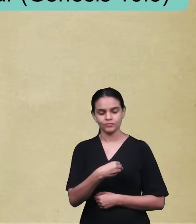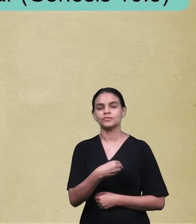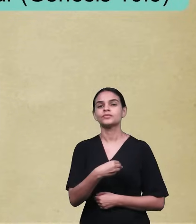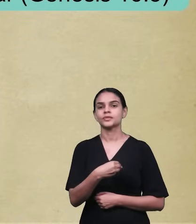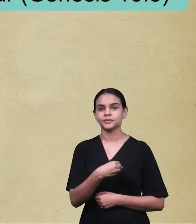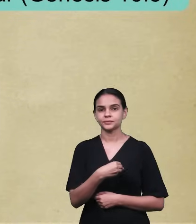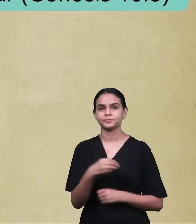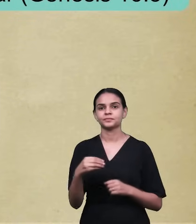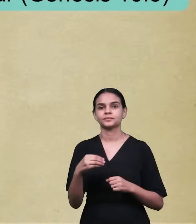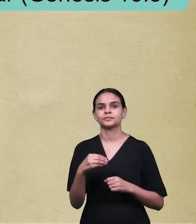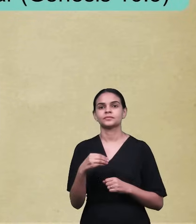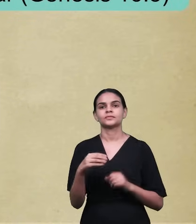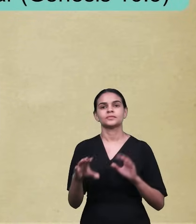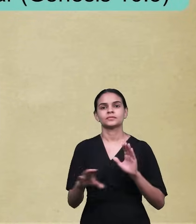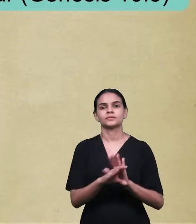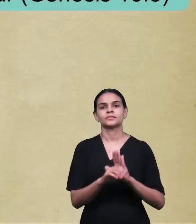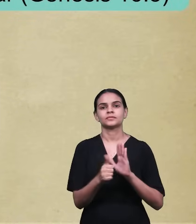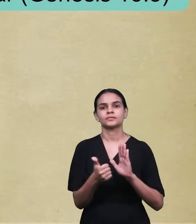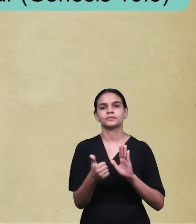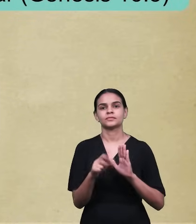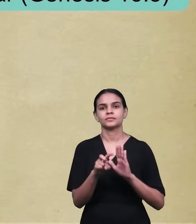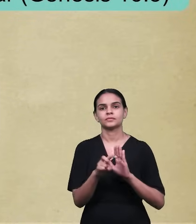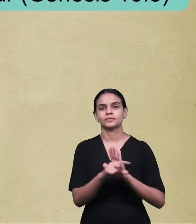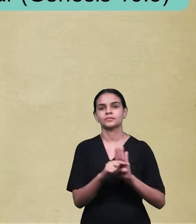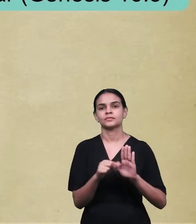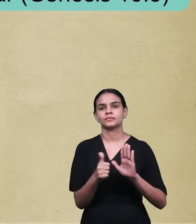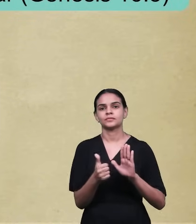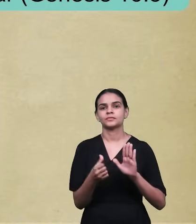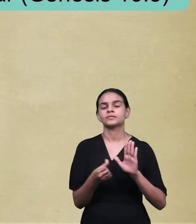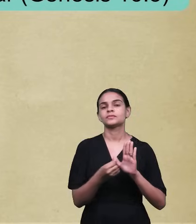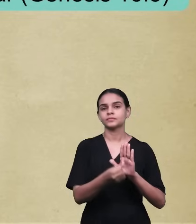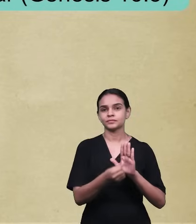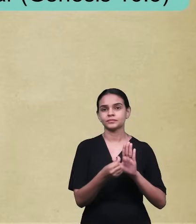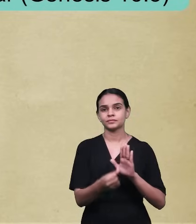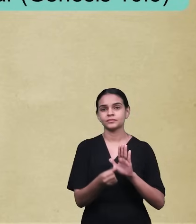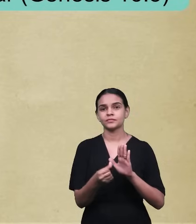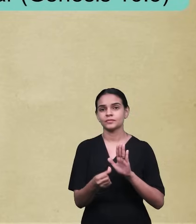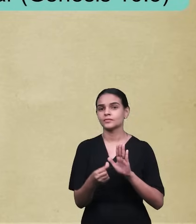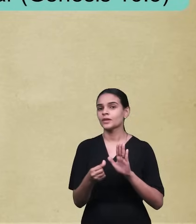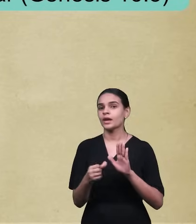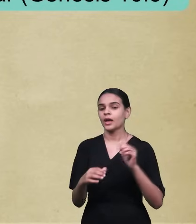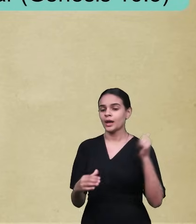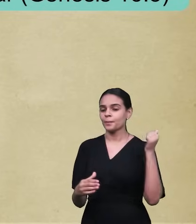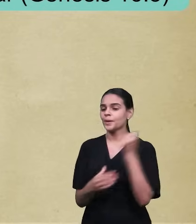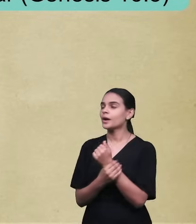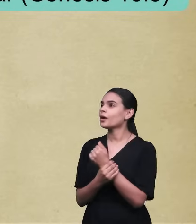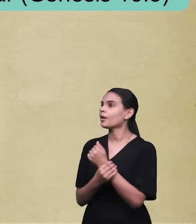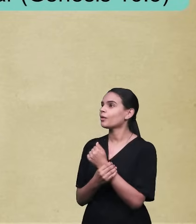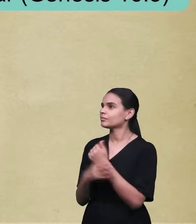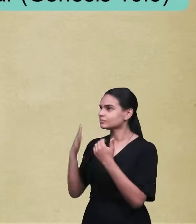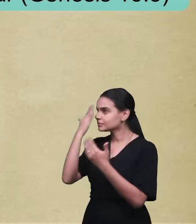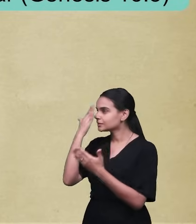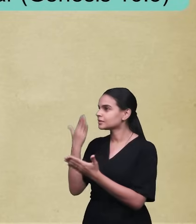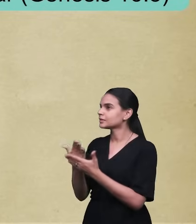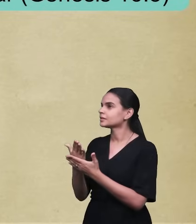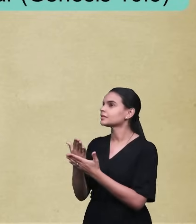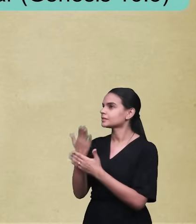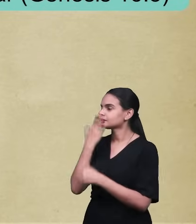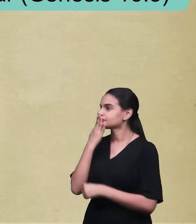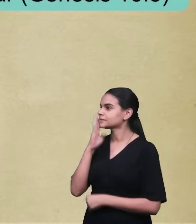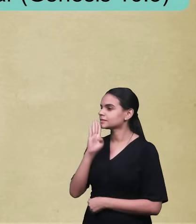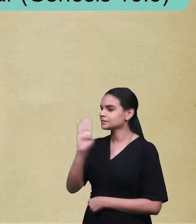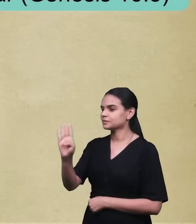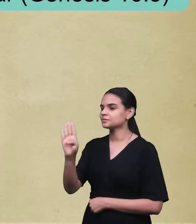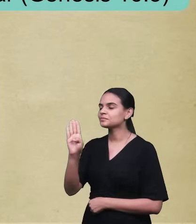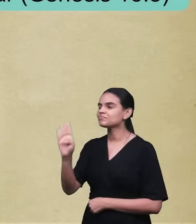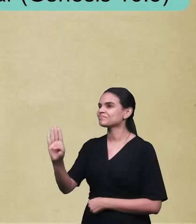verso 16, ainda no capítulo 15, Abraão, a Bíblia diz que ele creu, né, e isso lhe foi imputado por justiça.